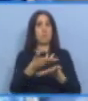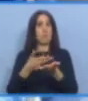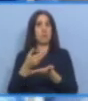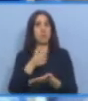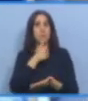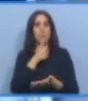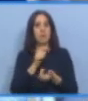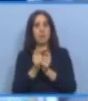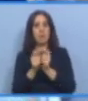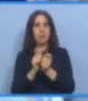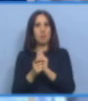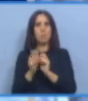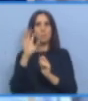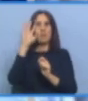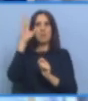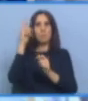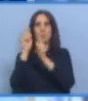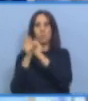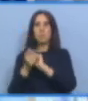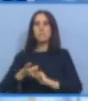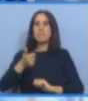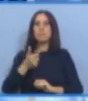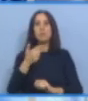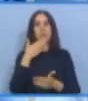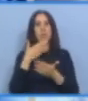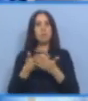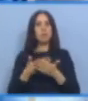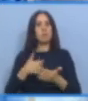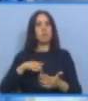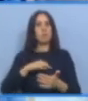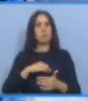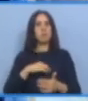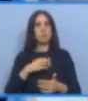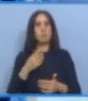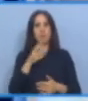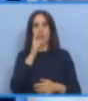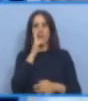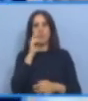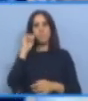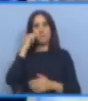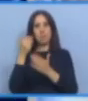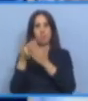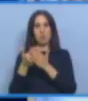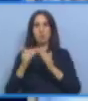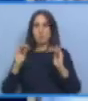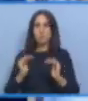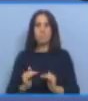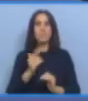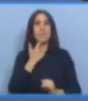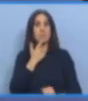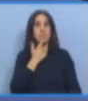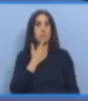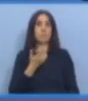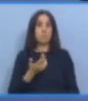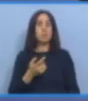a adaptação a um clima em mudança, mas, acima de tudo, para reduzirmos as emissões de gases com efeito estufa, isto é,